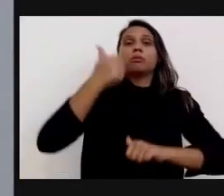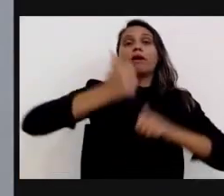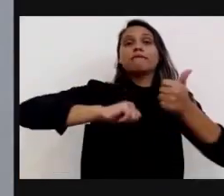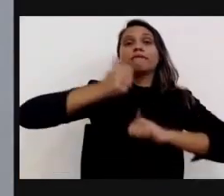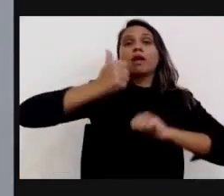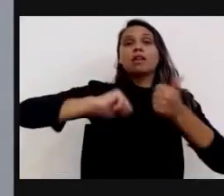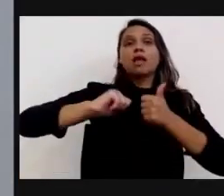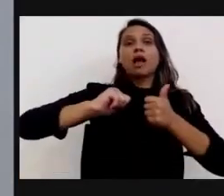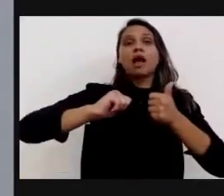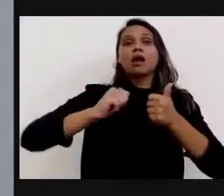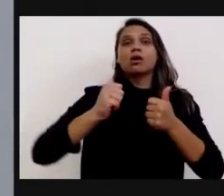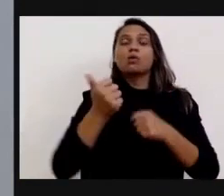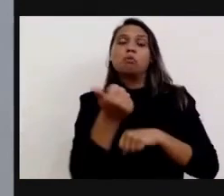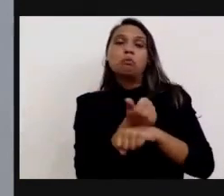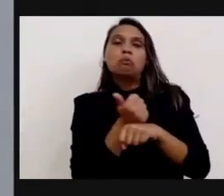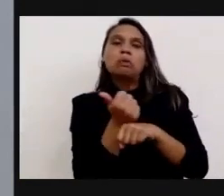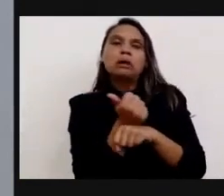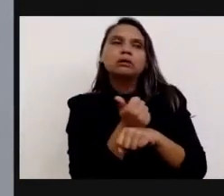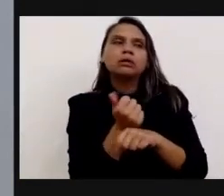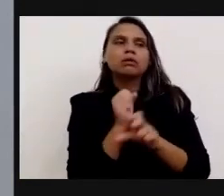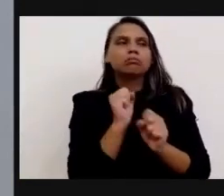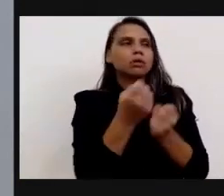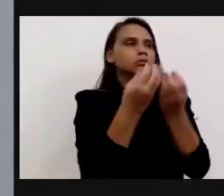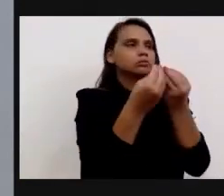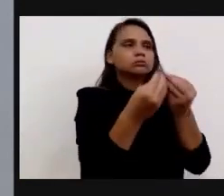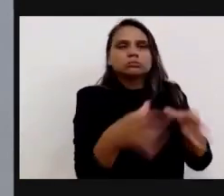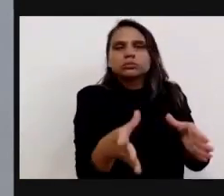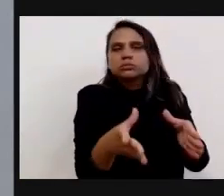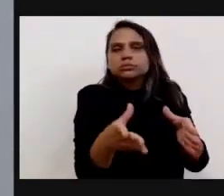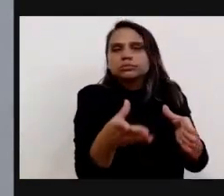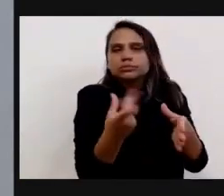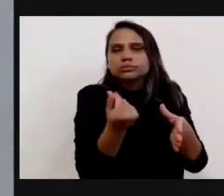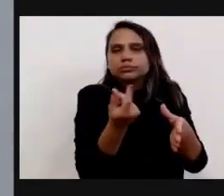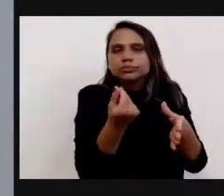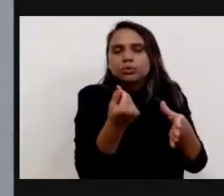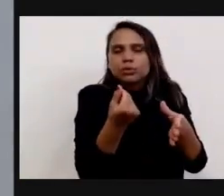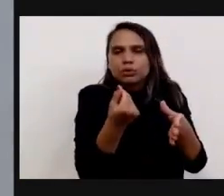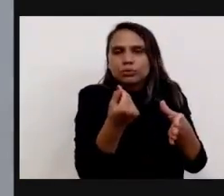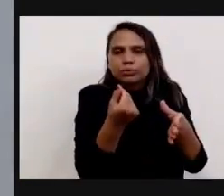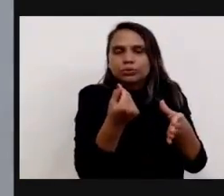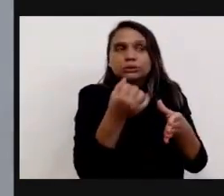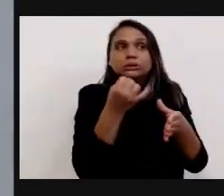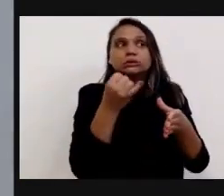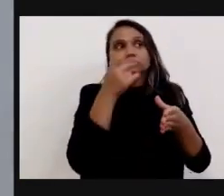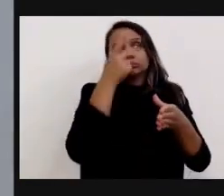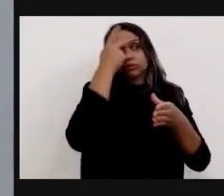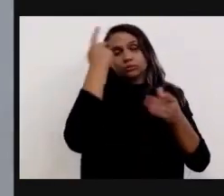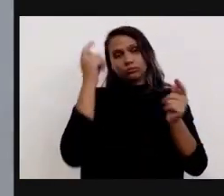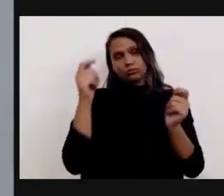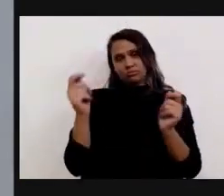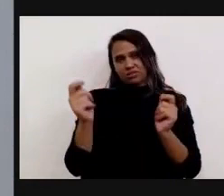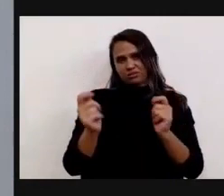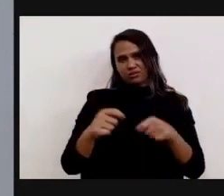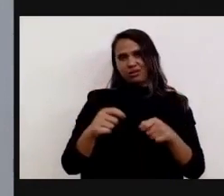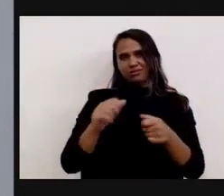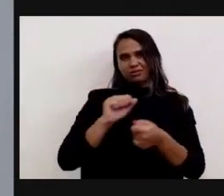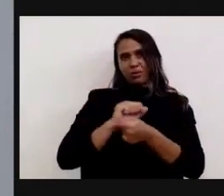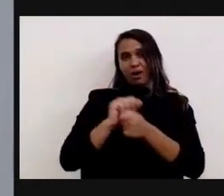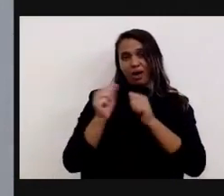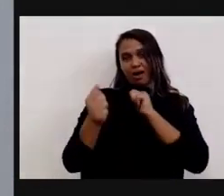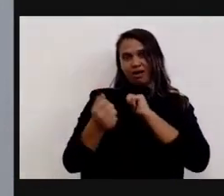o valor que está sendo gerado ou não pode ter sido um desperdício de recurso será que é que as pessoas que foram capacitadas estão aplicando